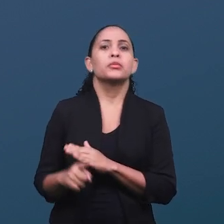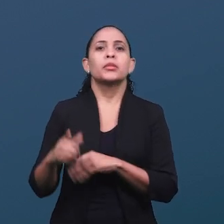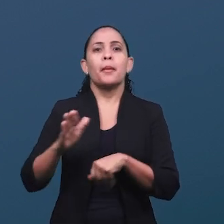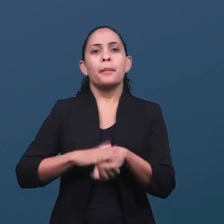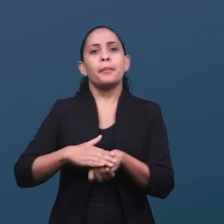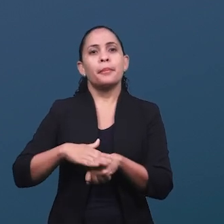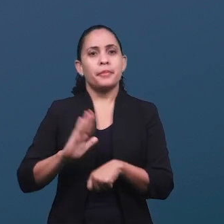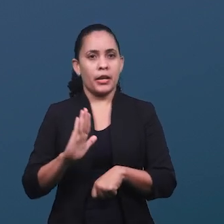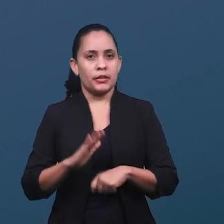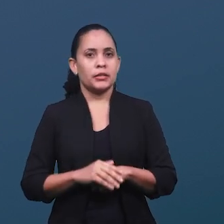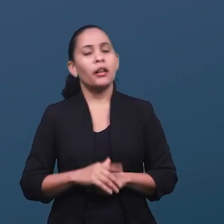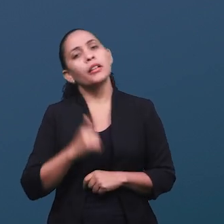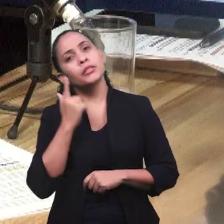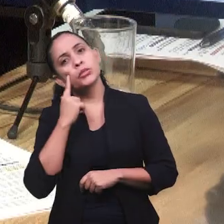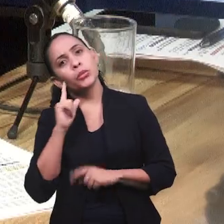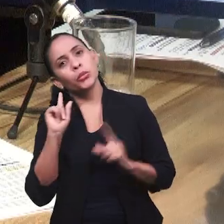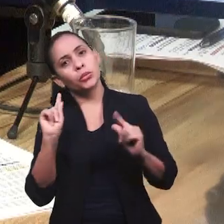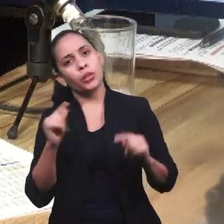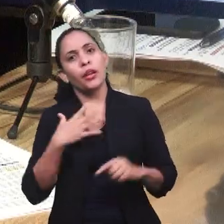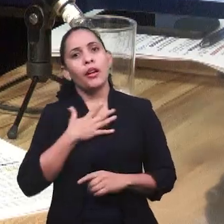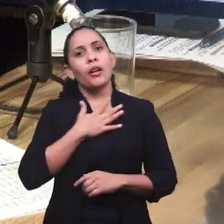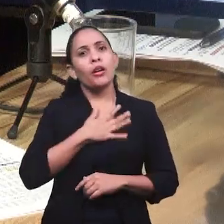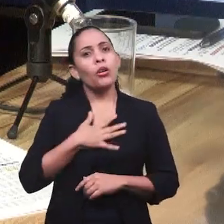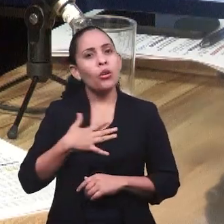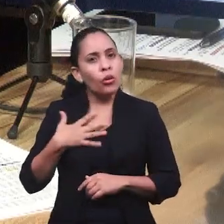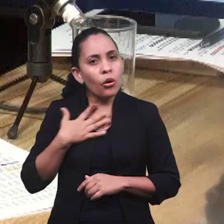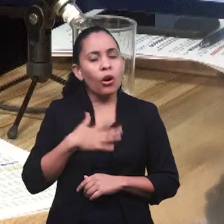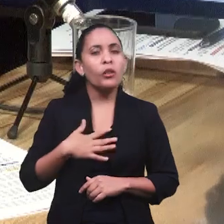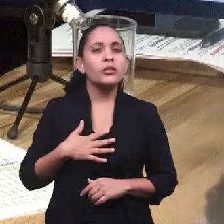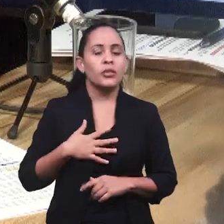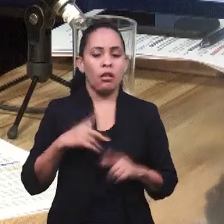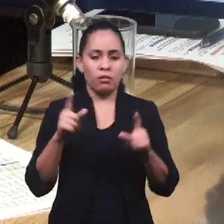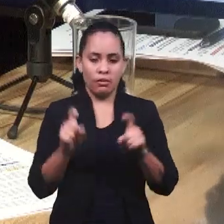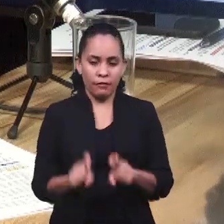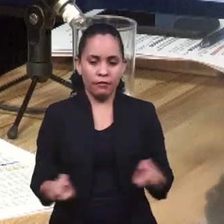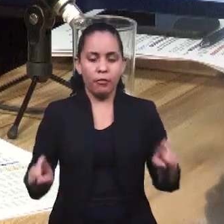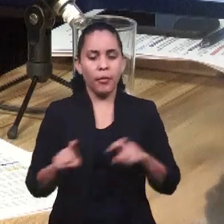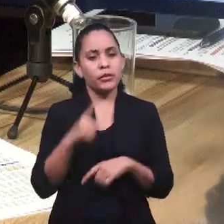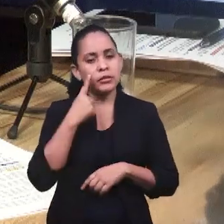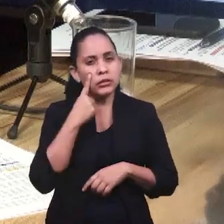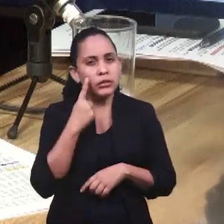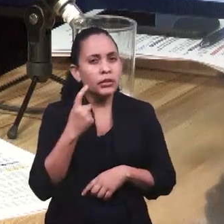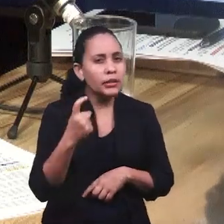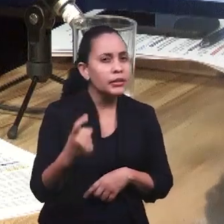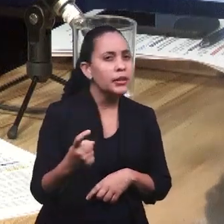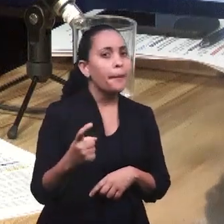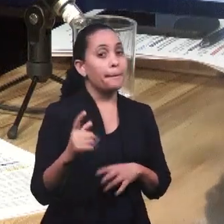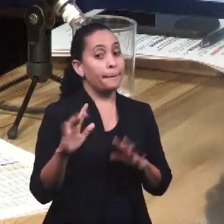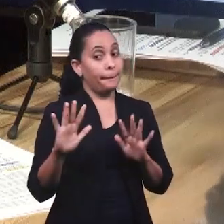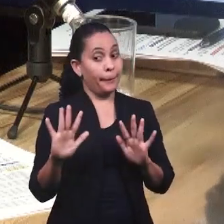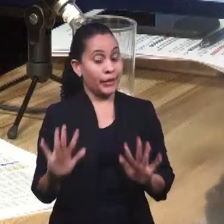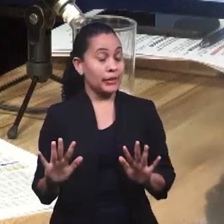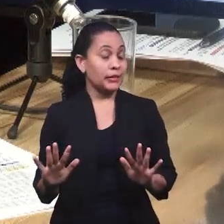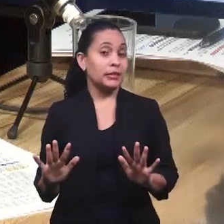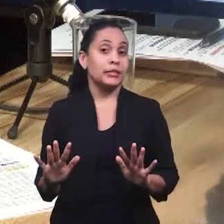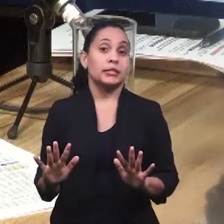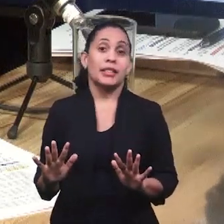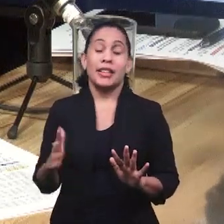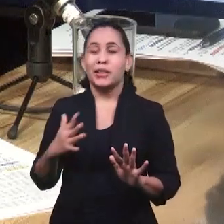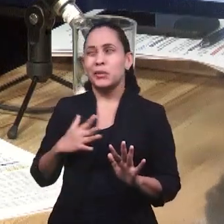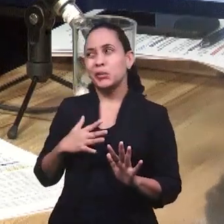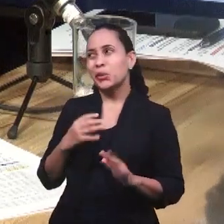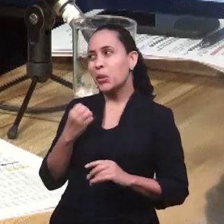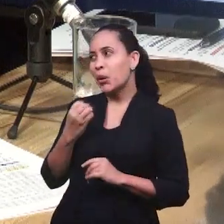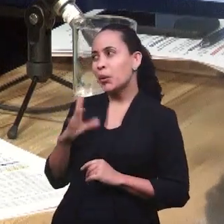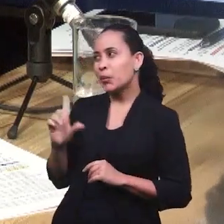informática, eu queria ingressar nisso aí, só que eu não sou muito assim chegado a muita matemática, não. Então, uma boa opção é